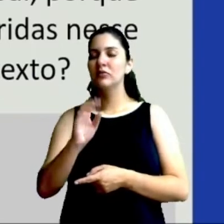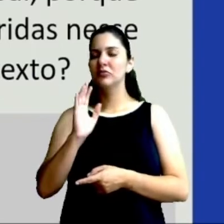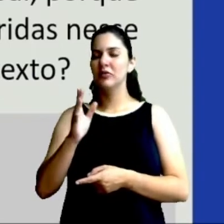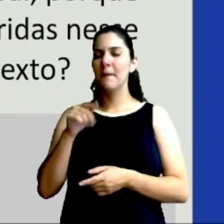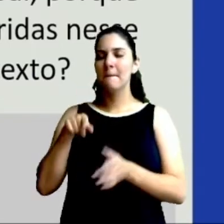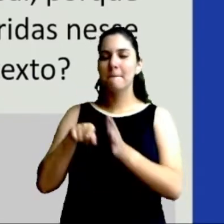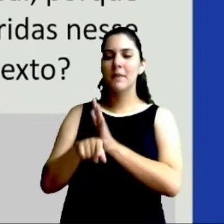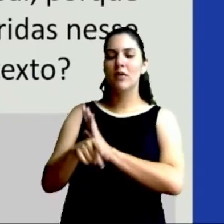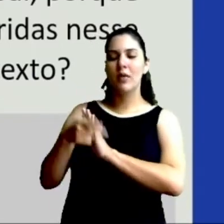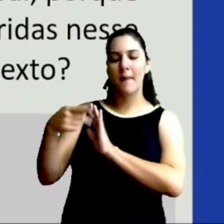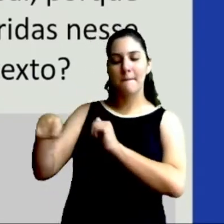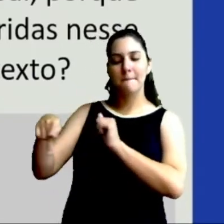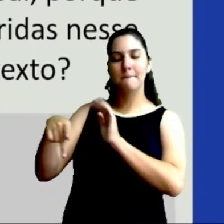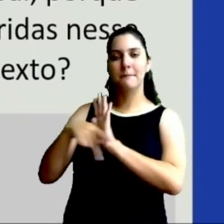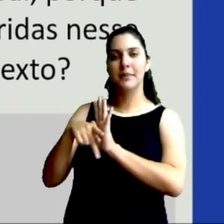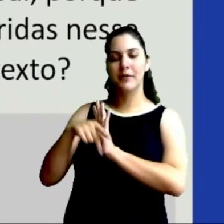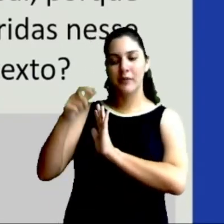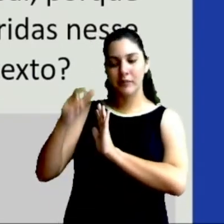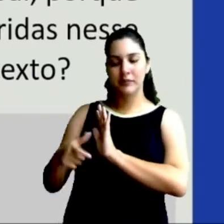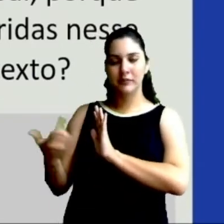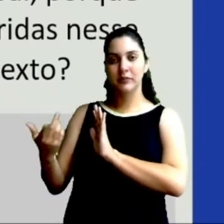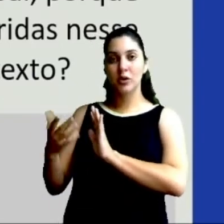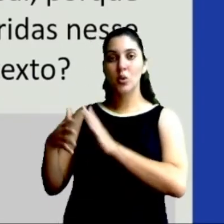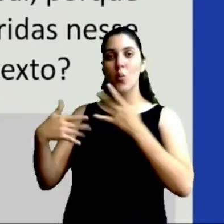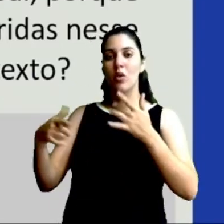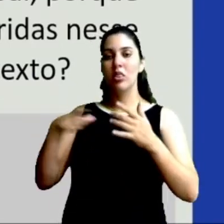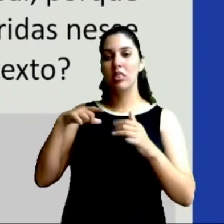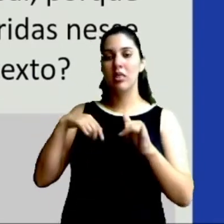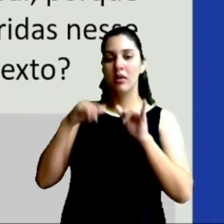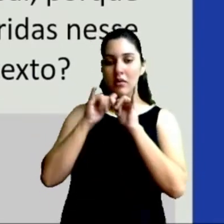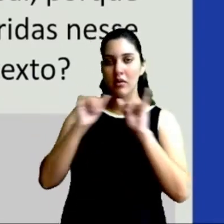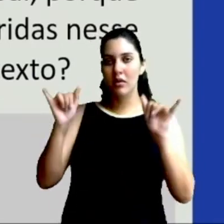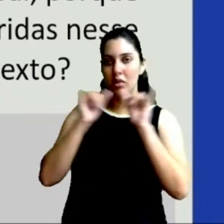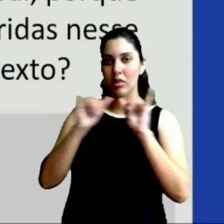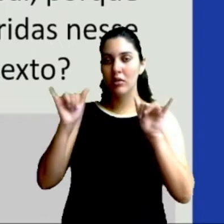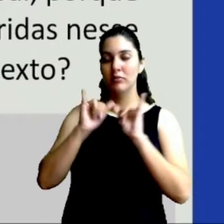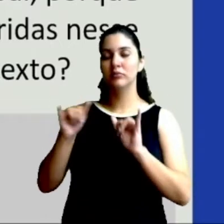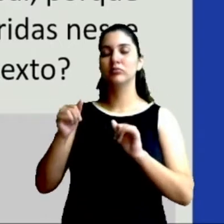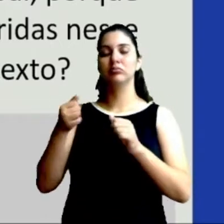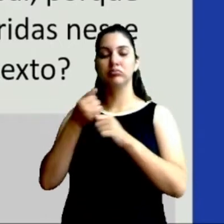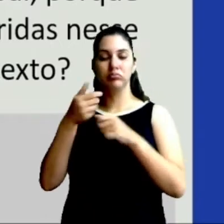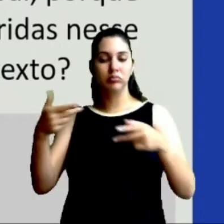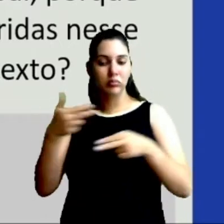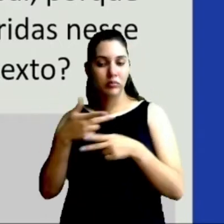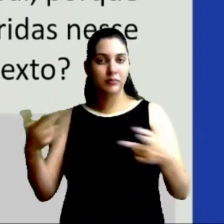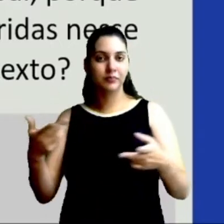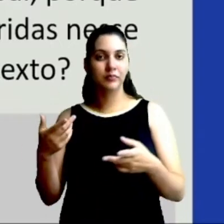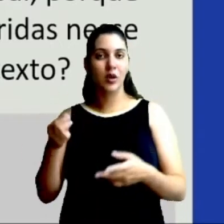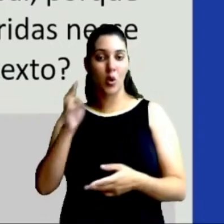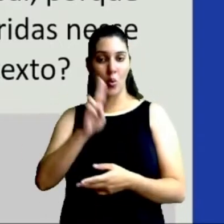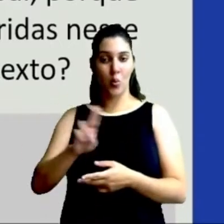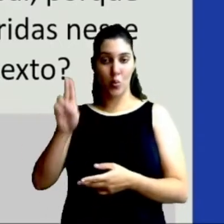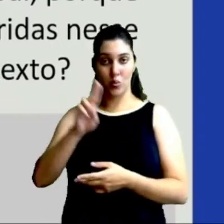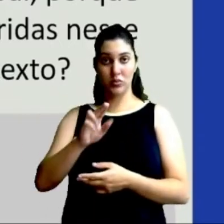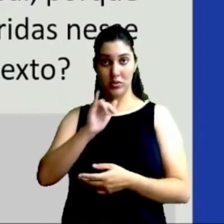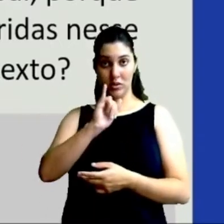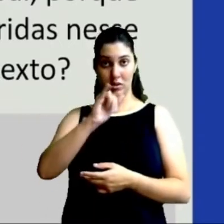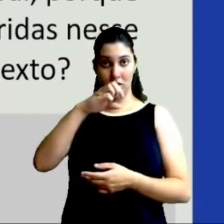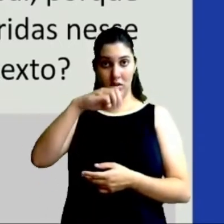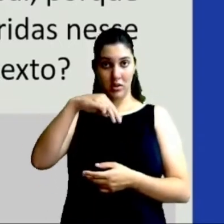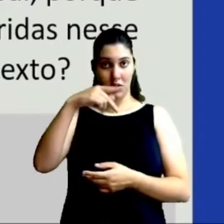mesmo? Por que é que quando há um anúncio, quando há uma divulgação de algum produto, se usa esse